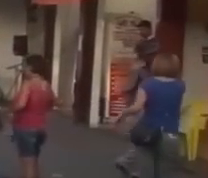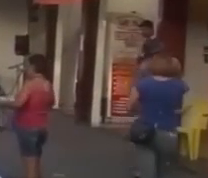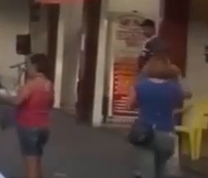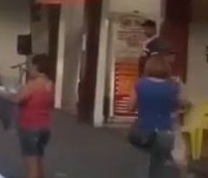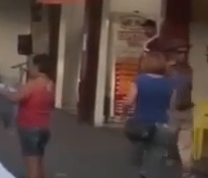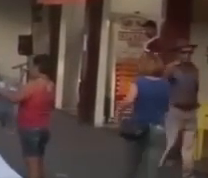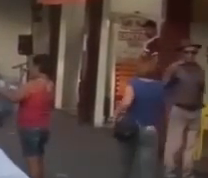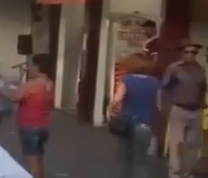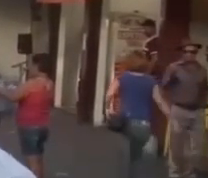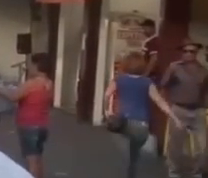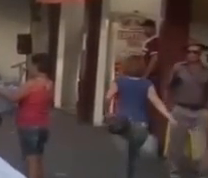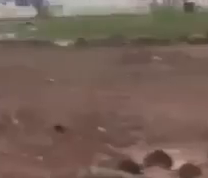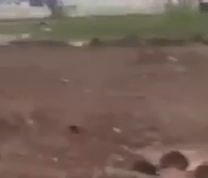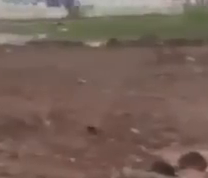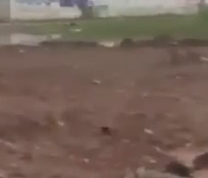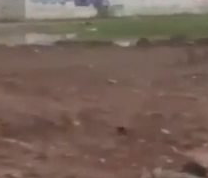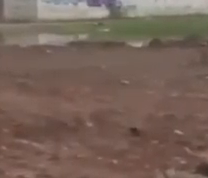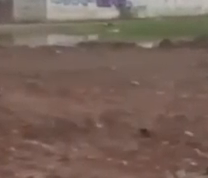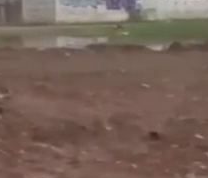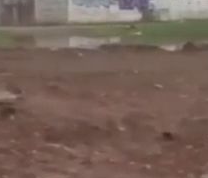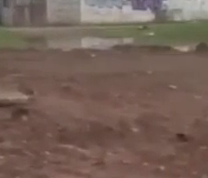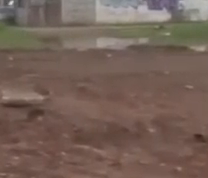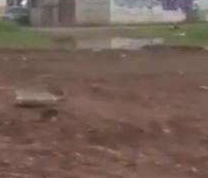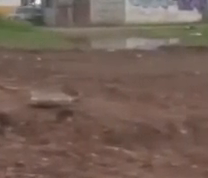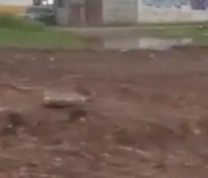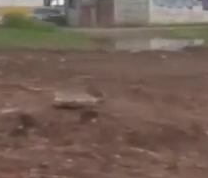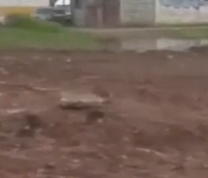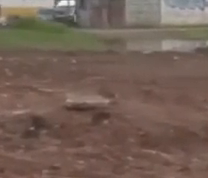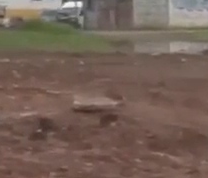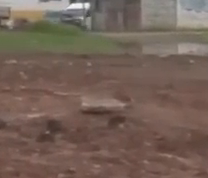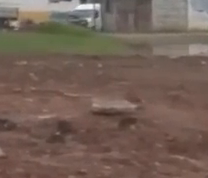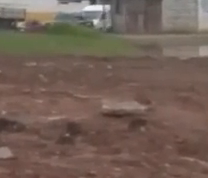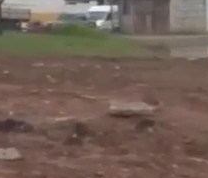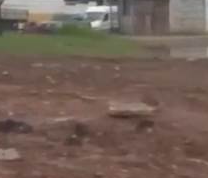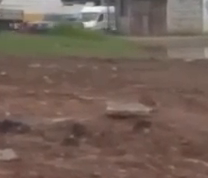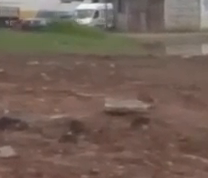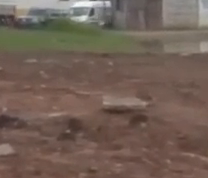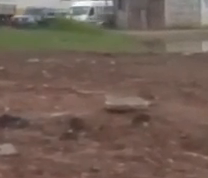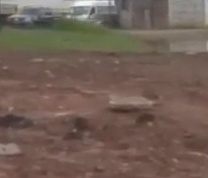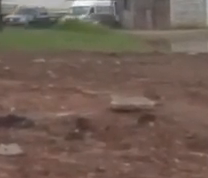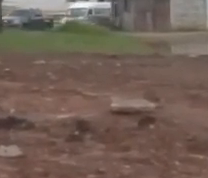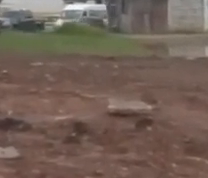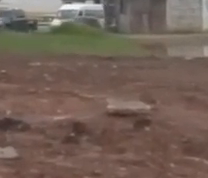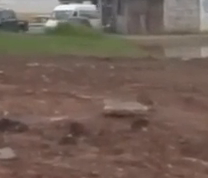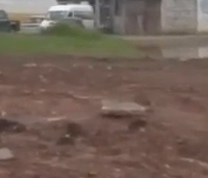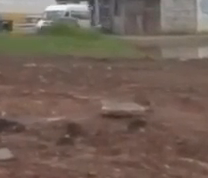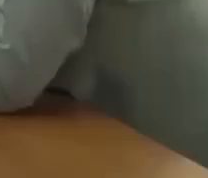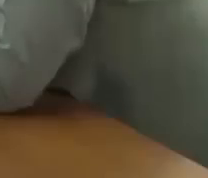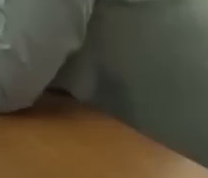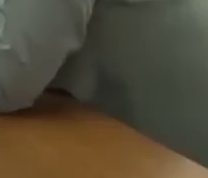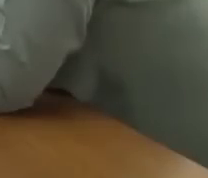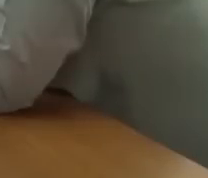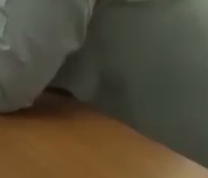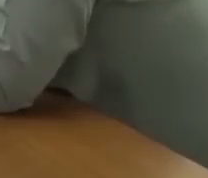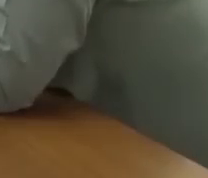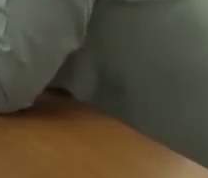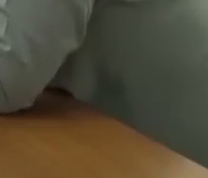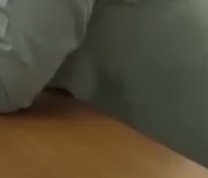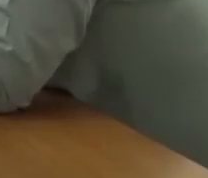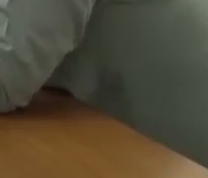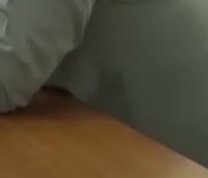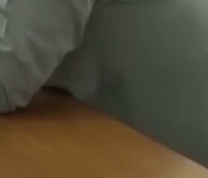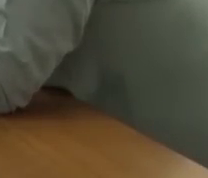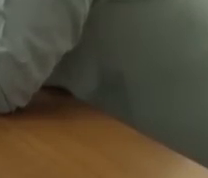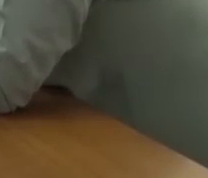visitas técnicas e, assim, busquem soluções para melhorar a qualidade de vida do morador de Guarulhos. As reuniões